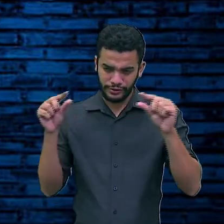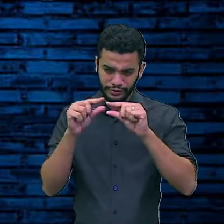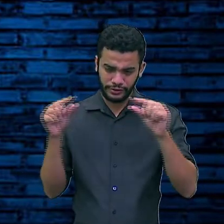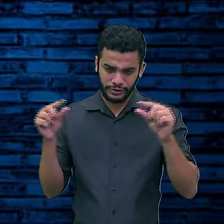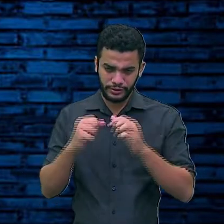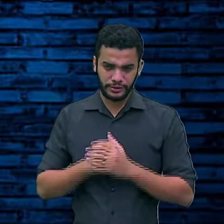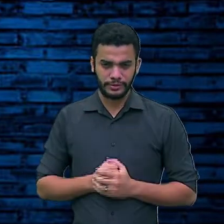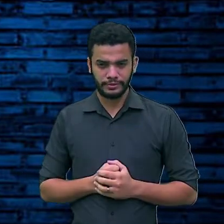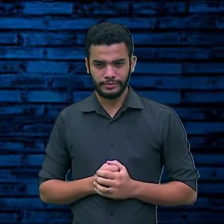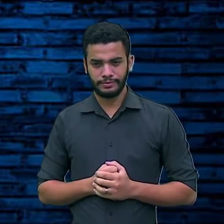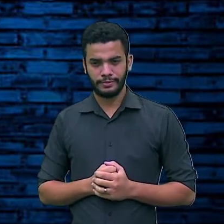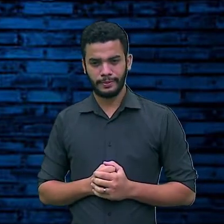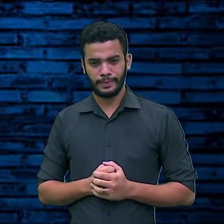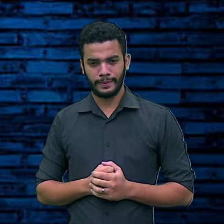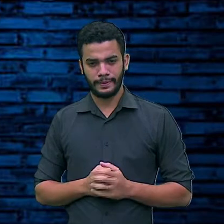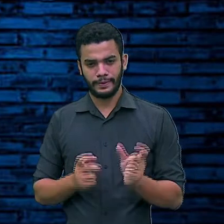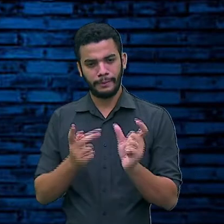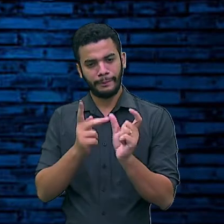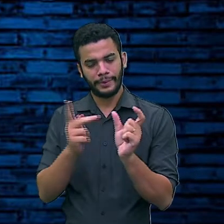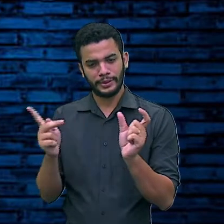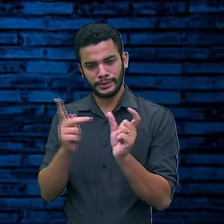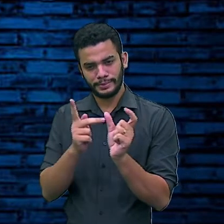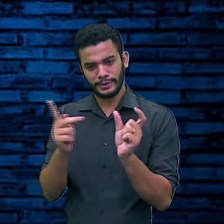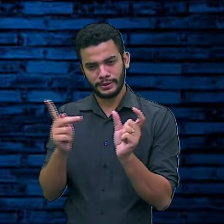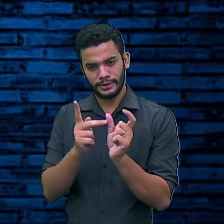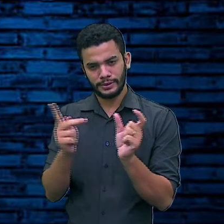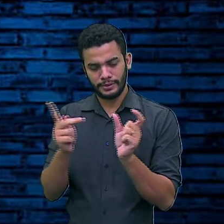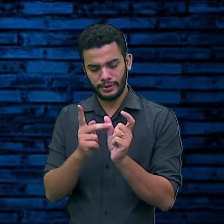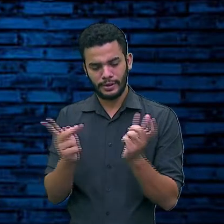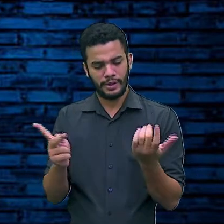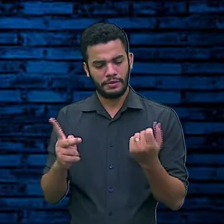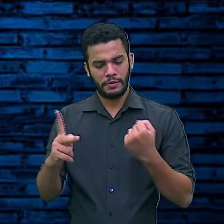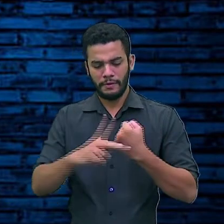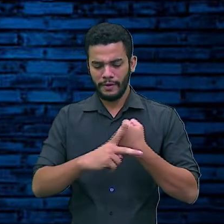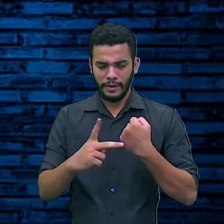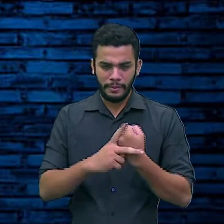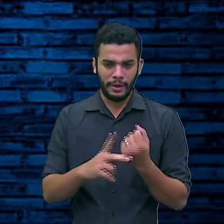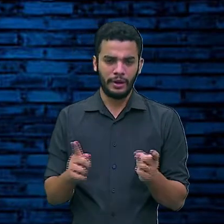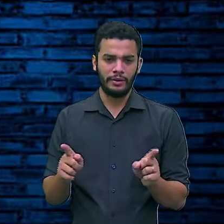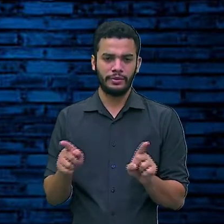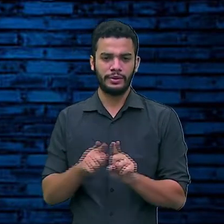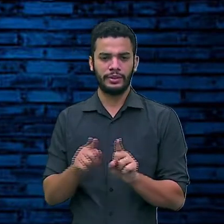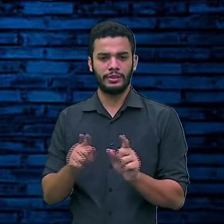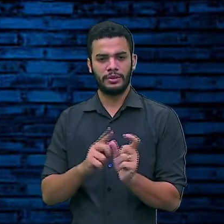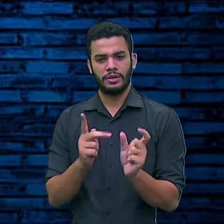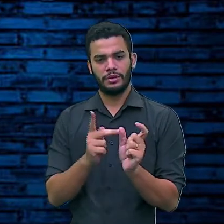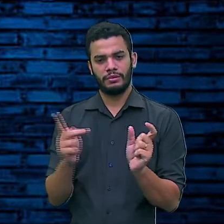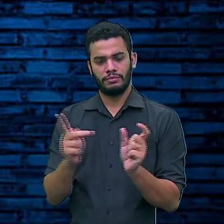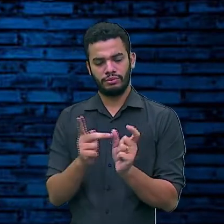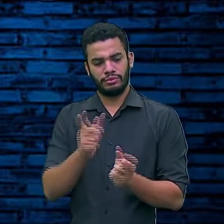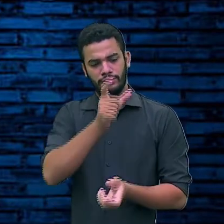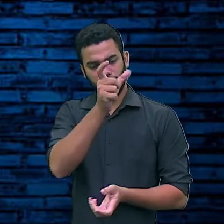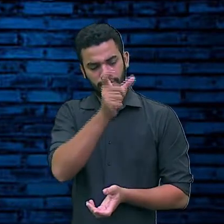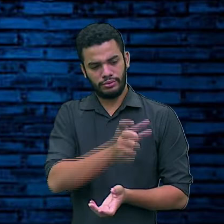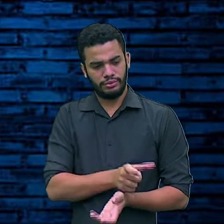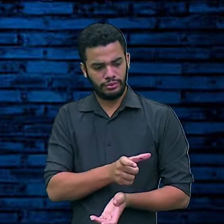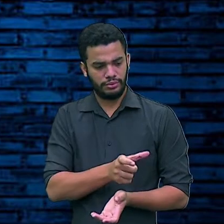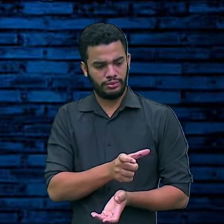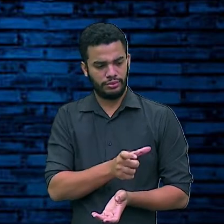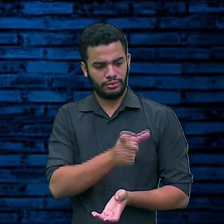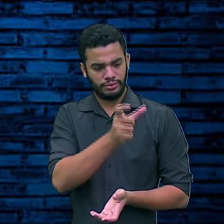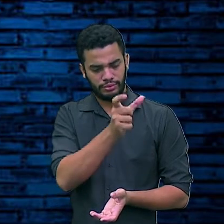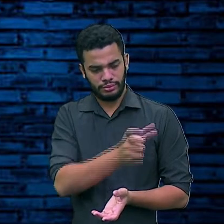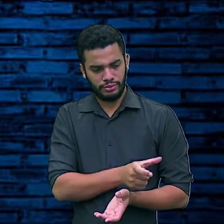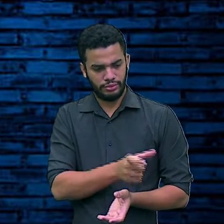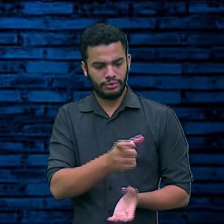predicado verbal, o predicativo do sujeito, cansada. Você sabia aí que o